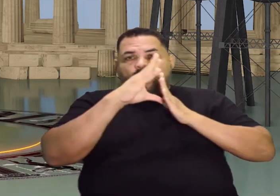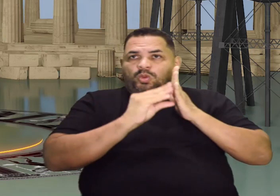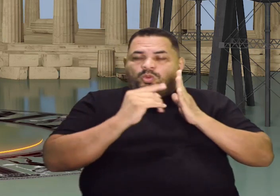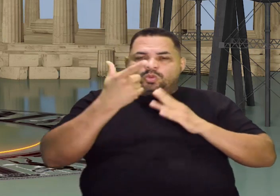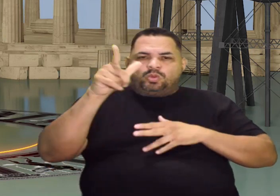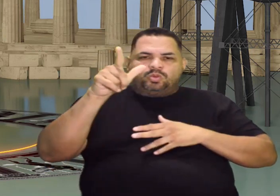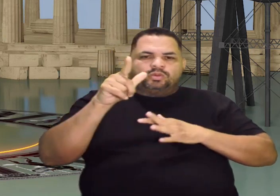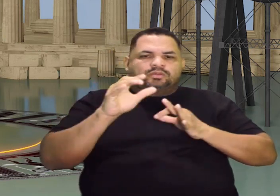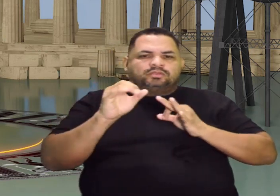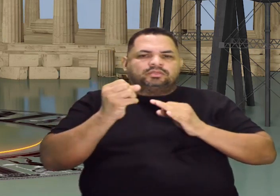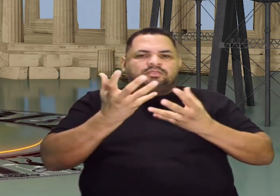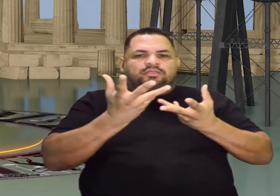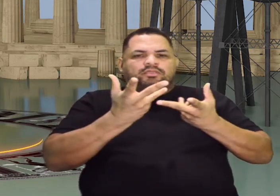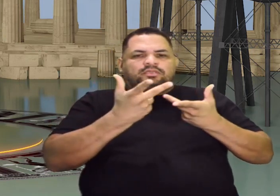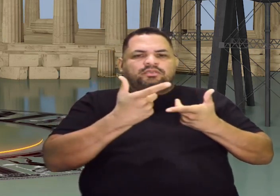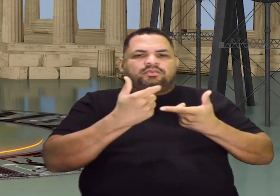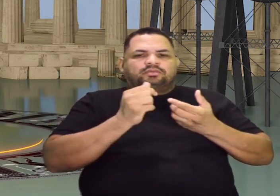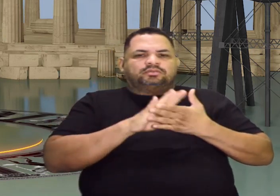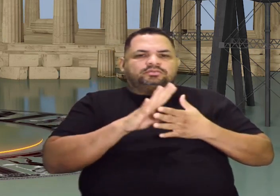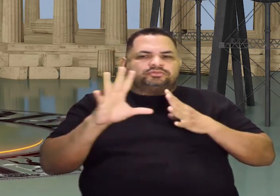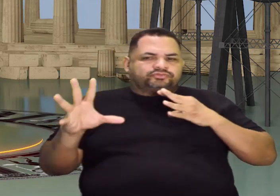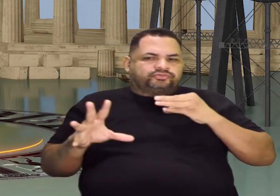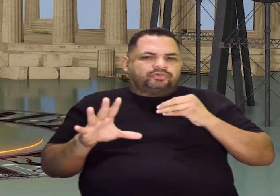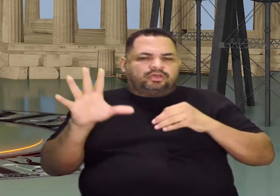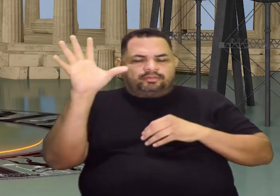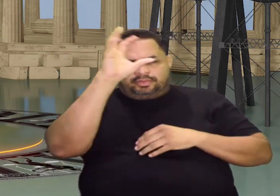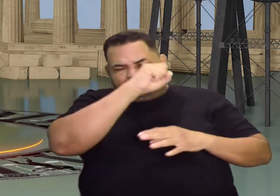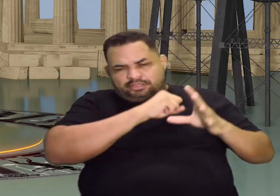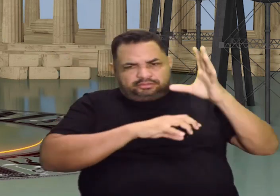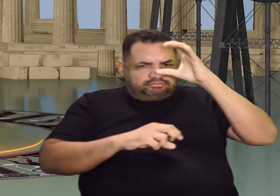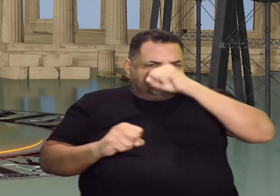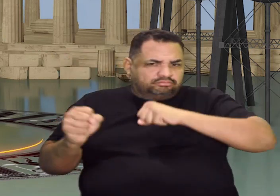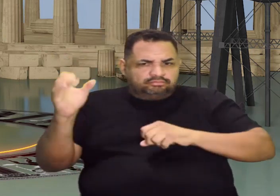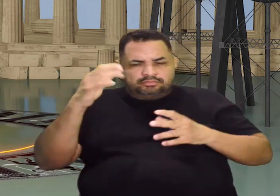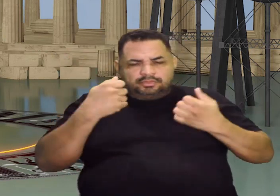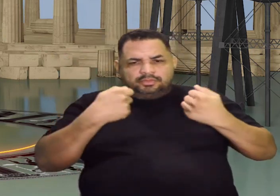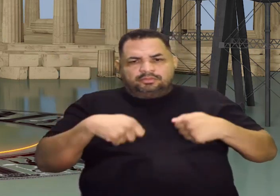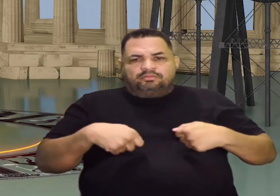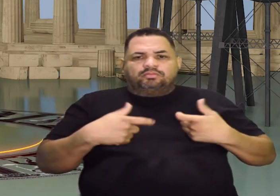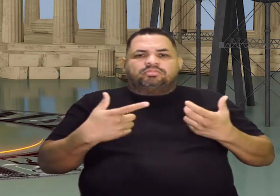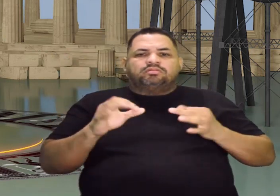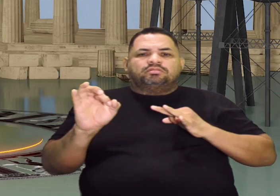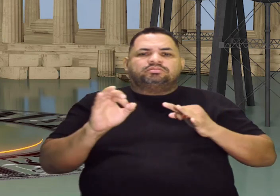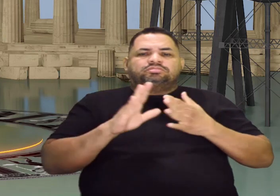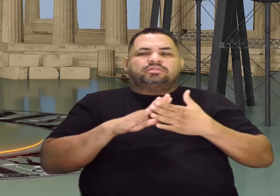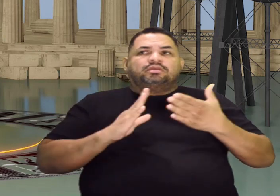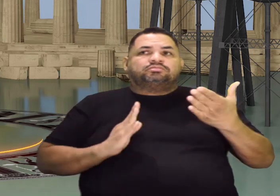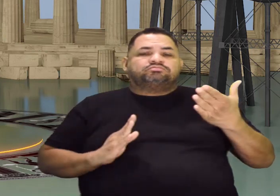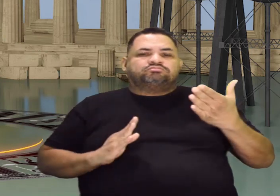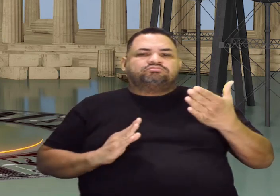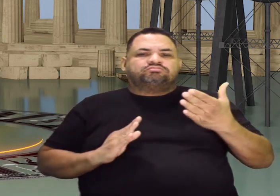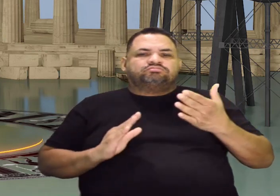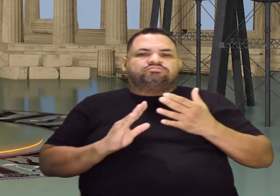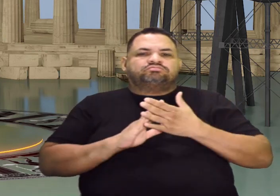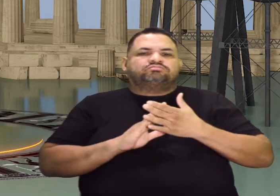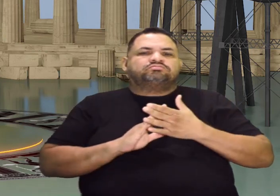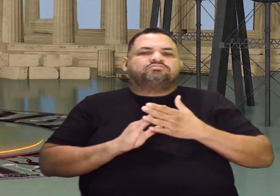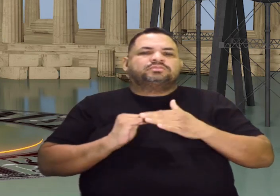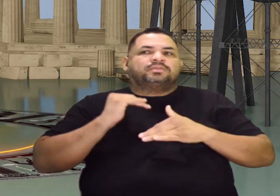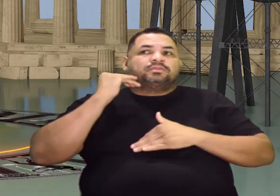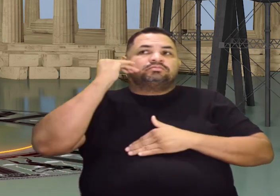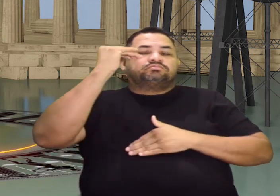curricular, as habilidades que vocês vão adquirir, ou seja, para que eu possa alcançar essas competências que estão lá no